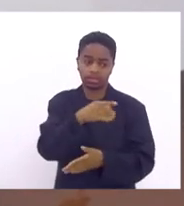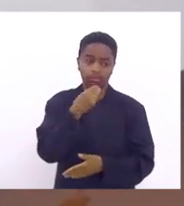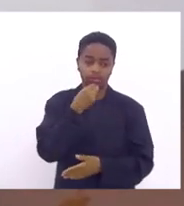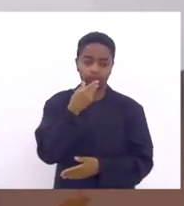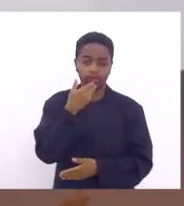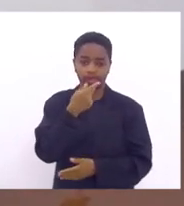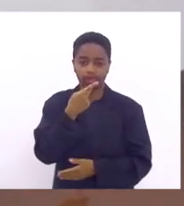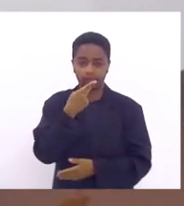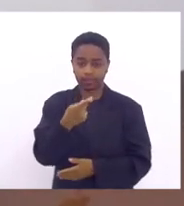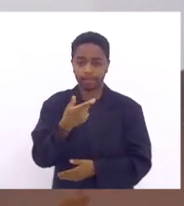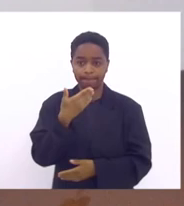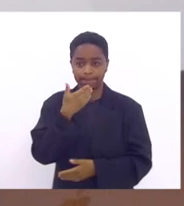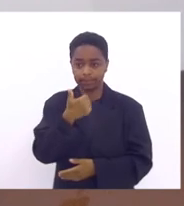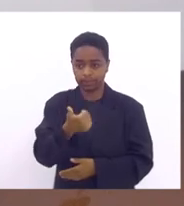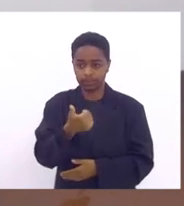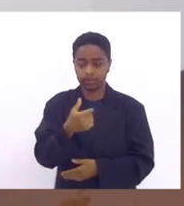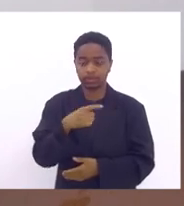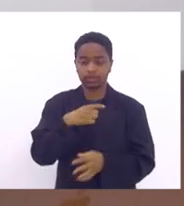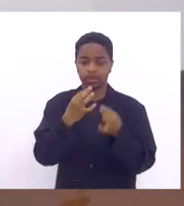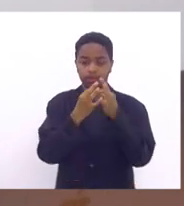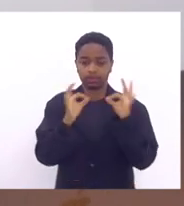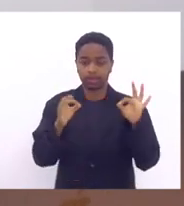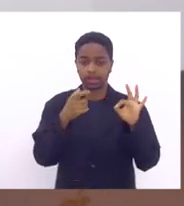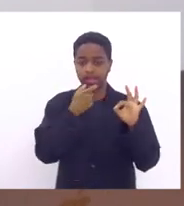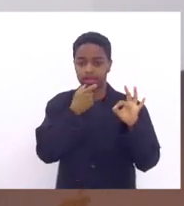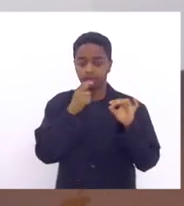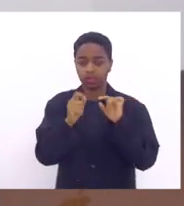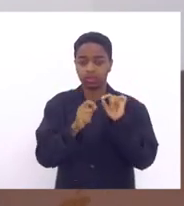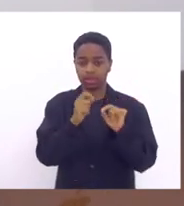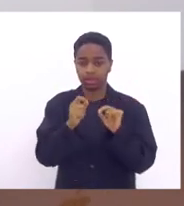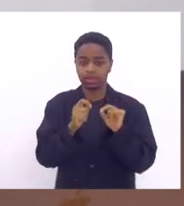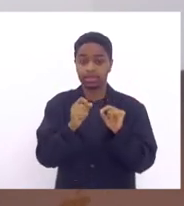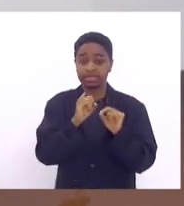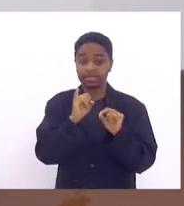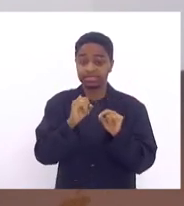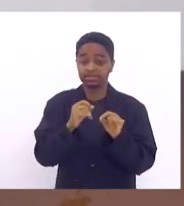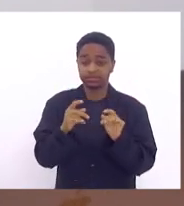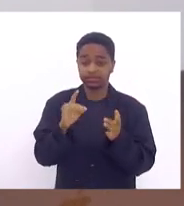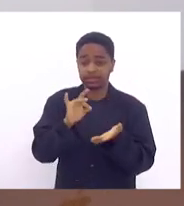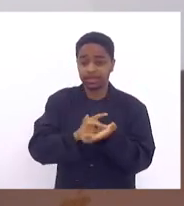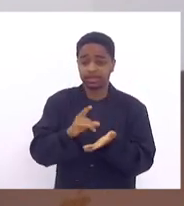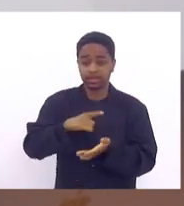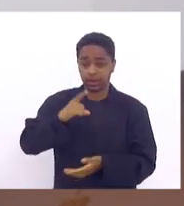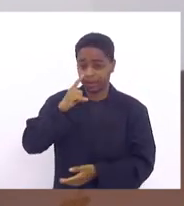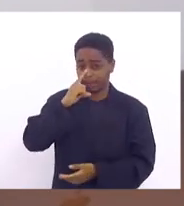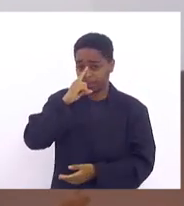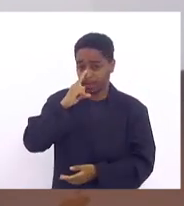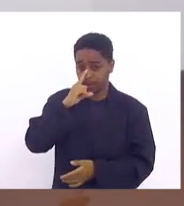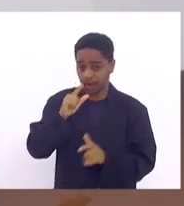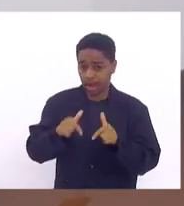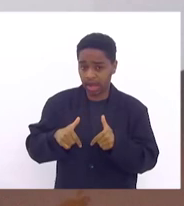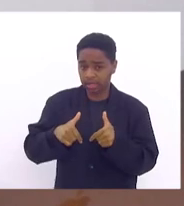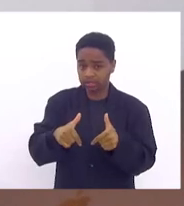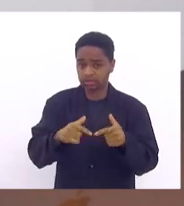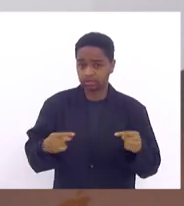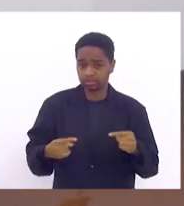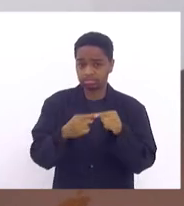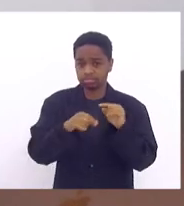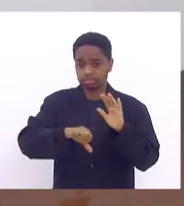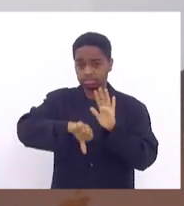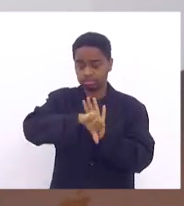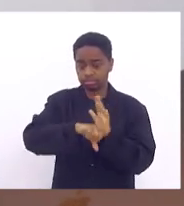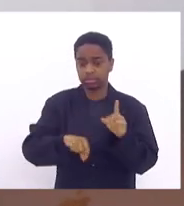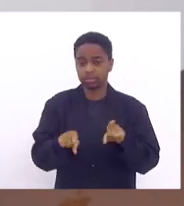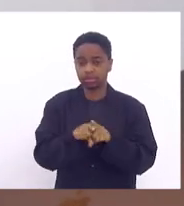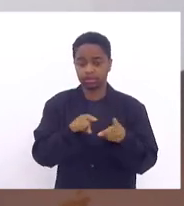né que é o Clear and present danger né que é aquela iminência de um perigo real imediato de alguma ação criminosa né e as